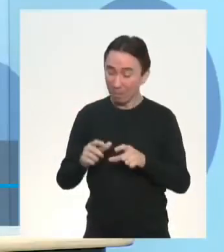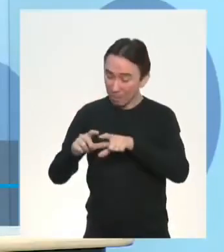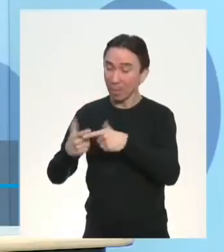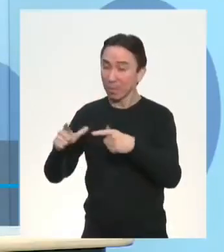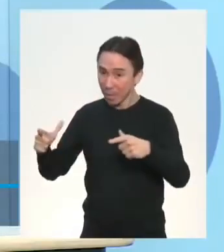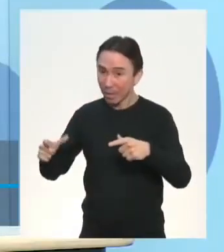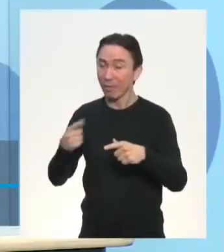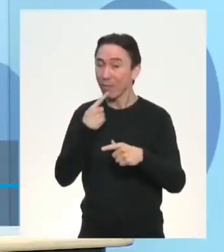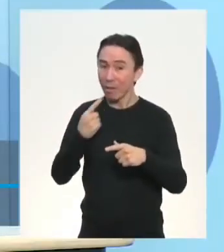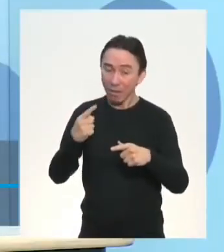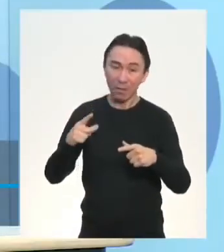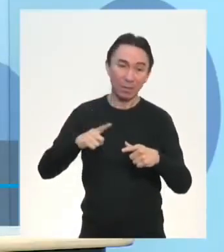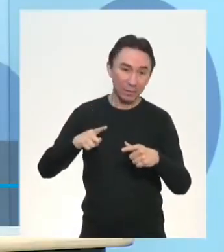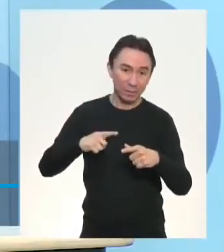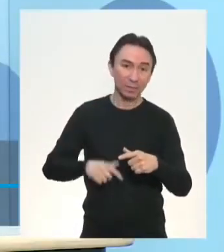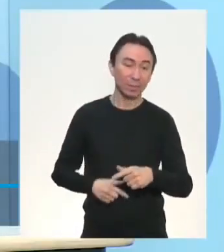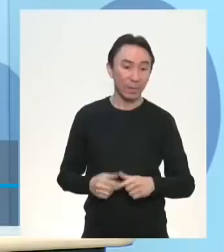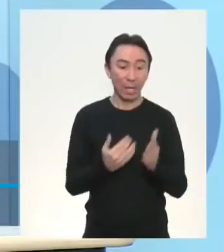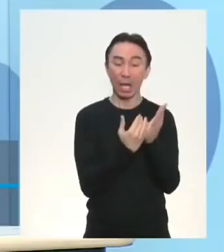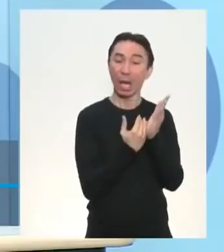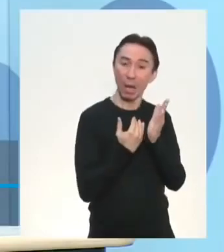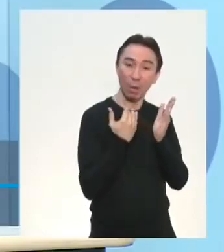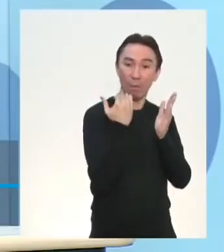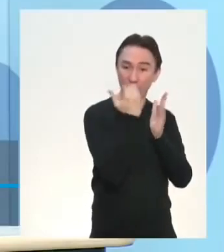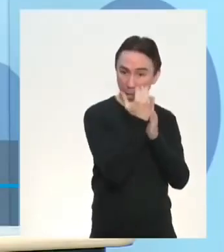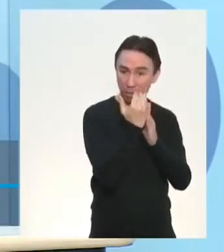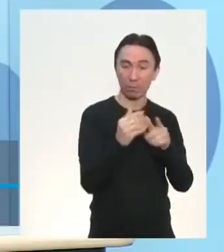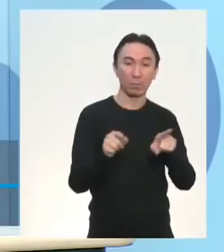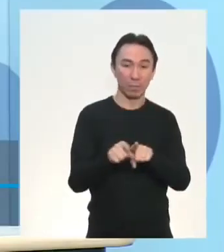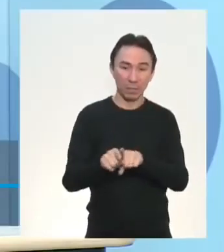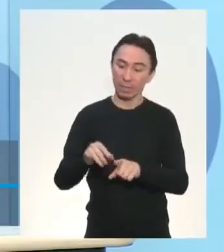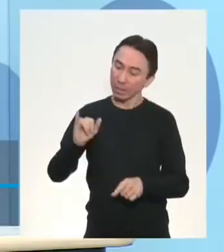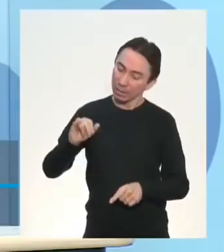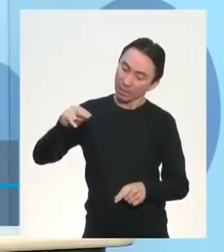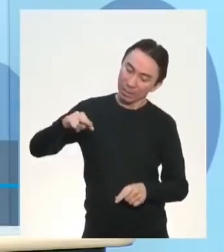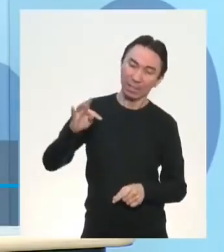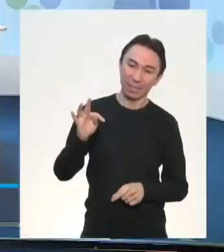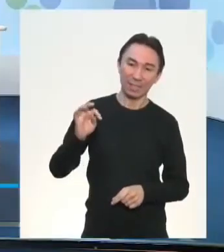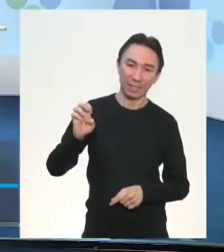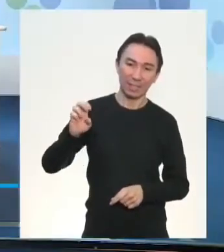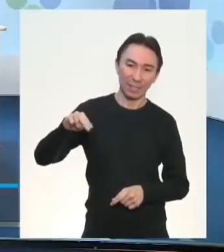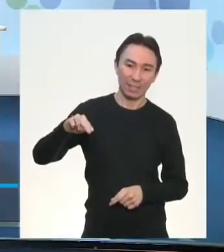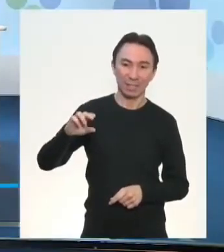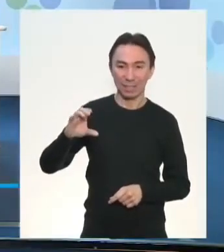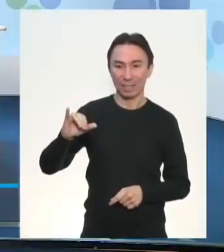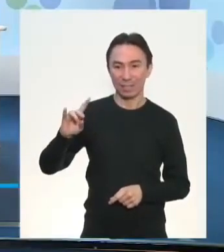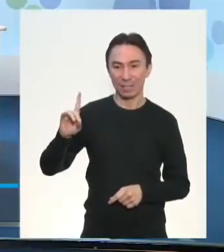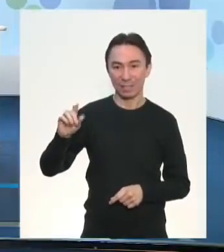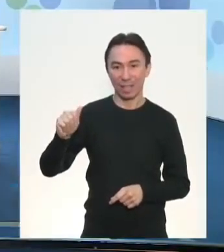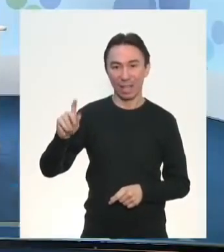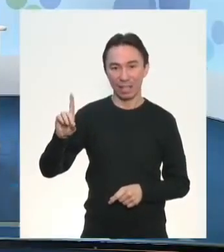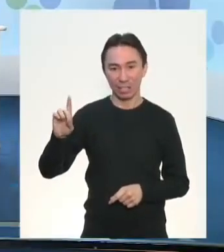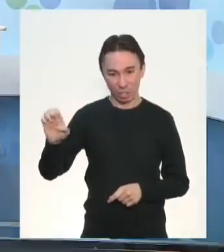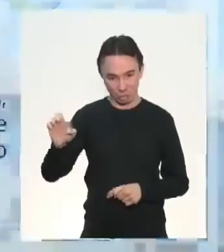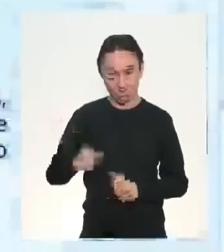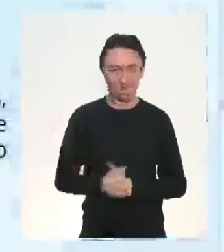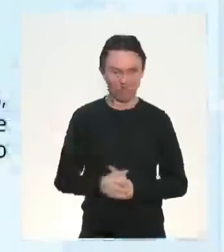e intensidade. Colocou a Giovana da Pro Emília também. Ok, certinho. Pode colocar para eles, por